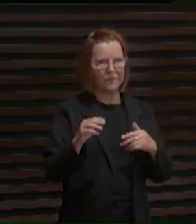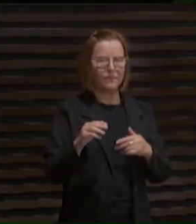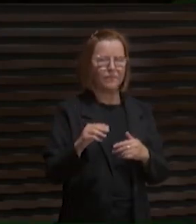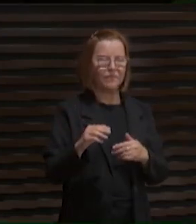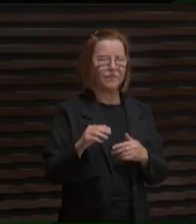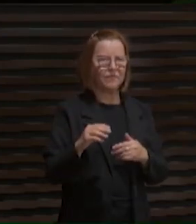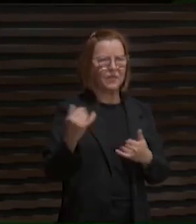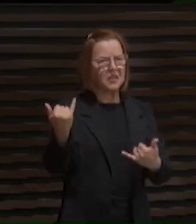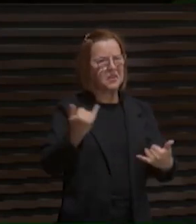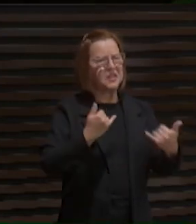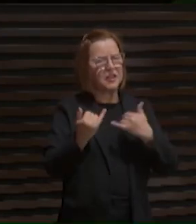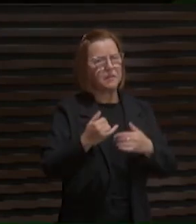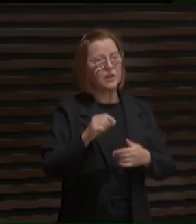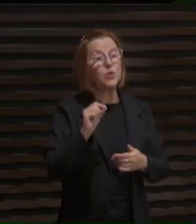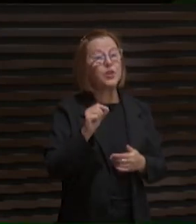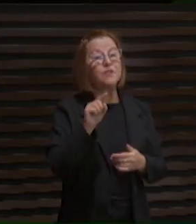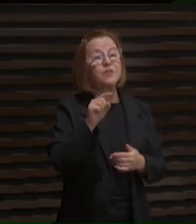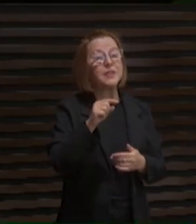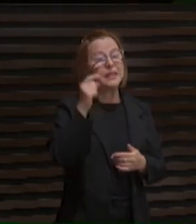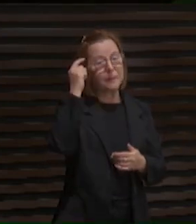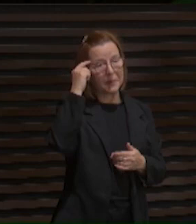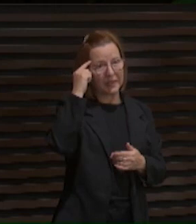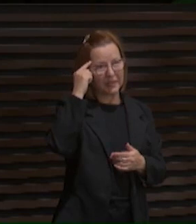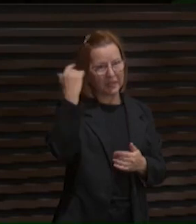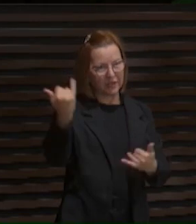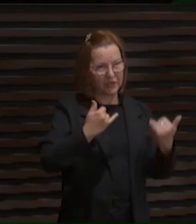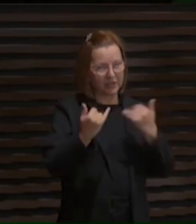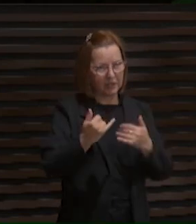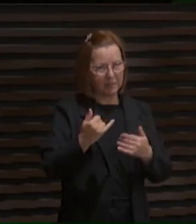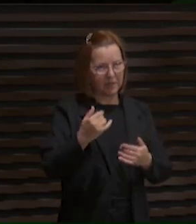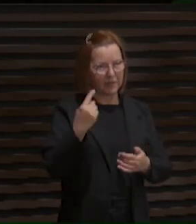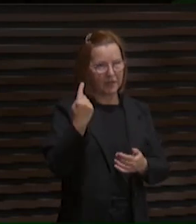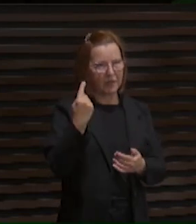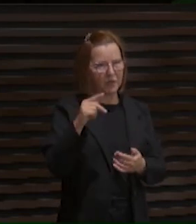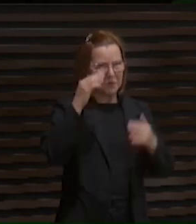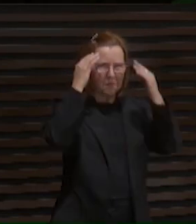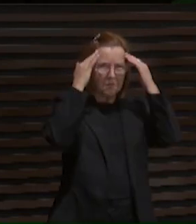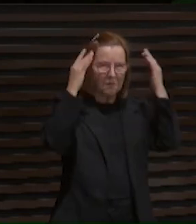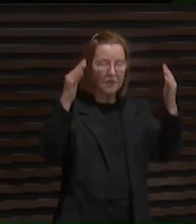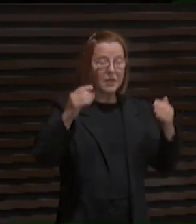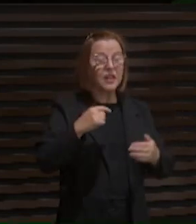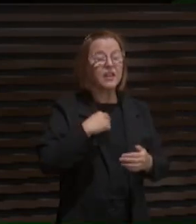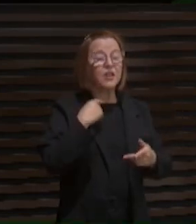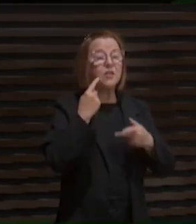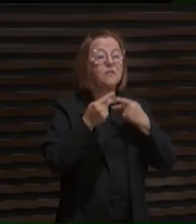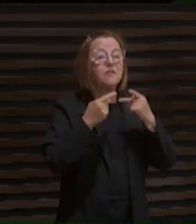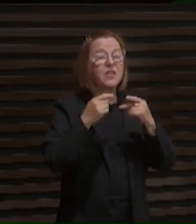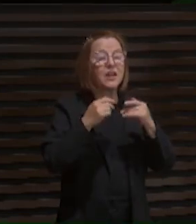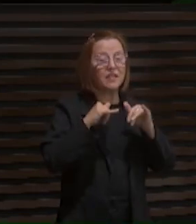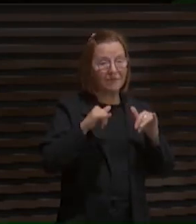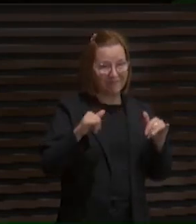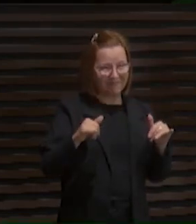você está pensando, diga-me o que está passando em sua mente, e eu te direi o que está